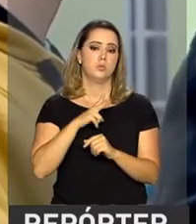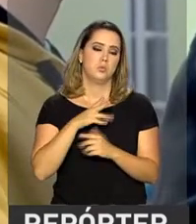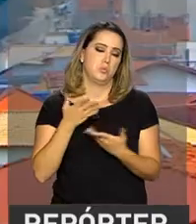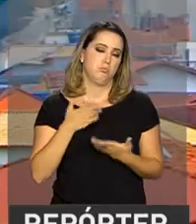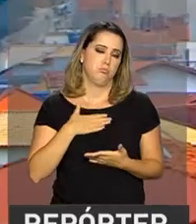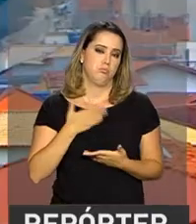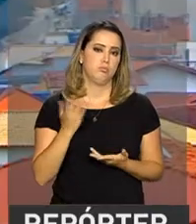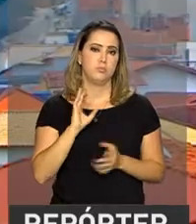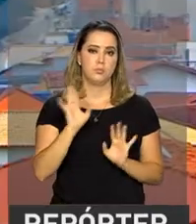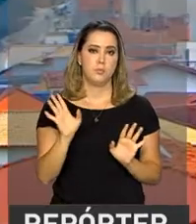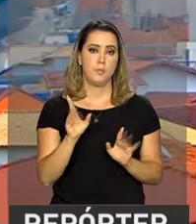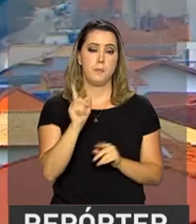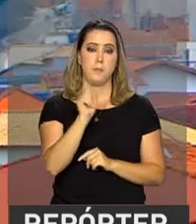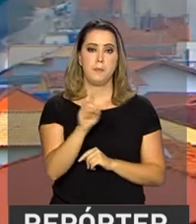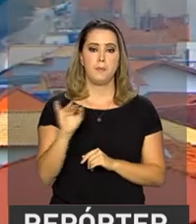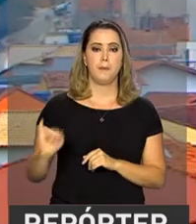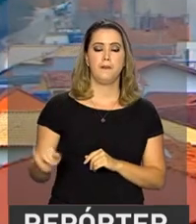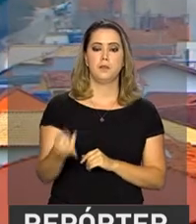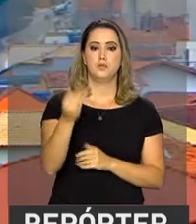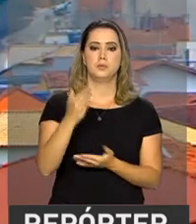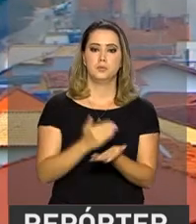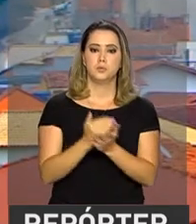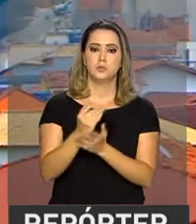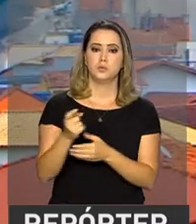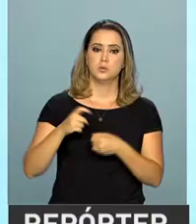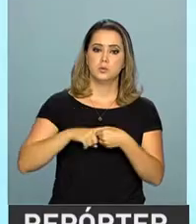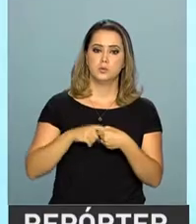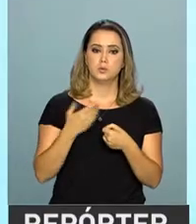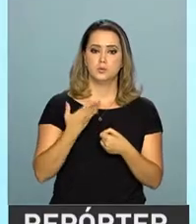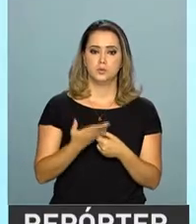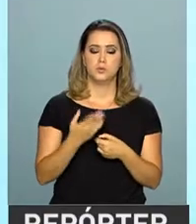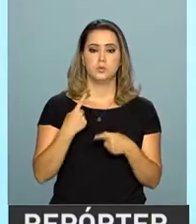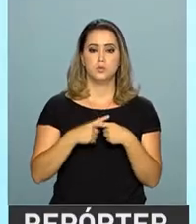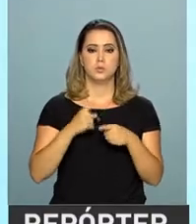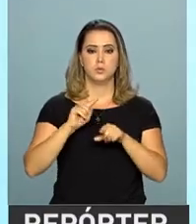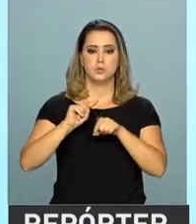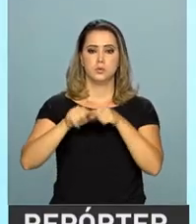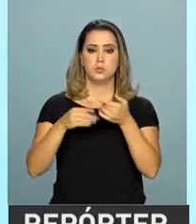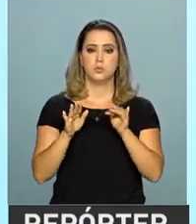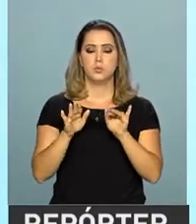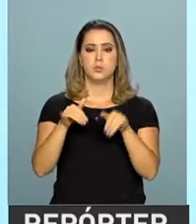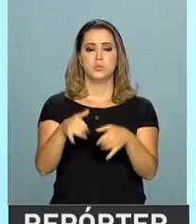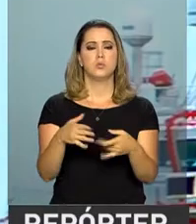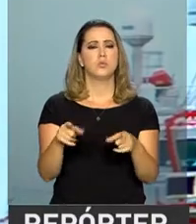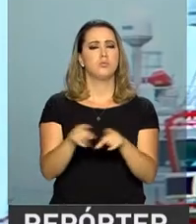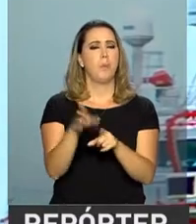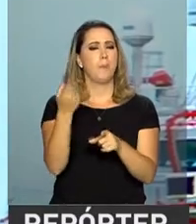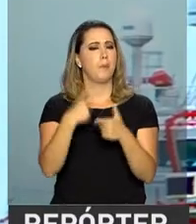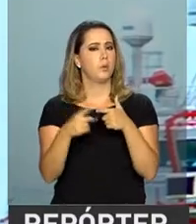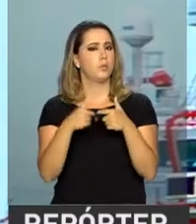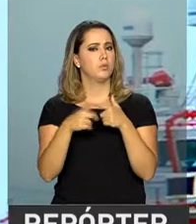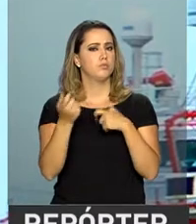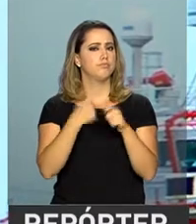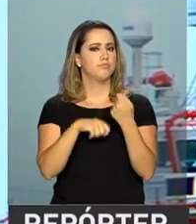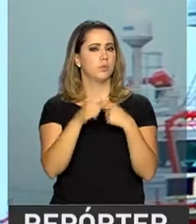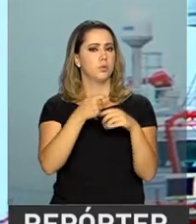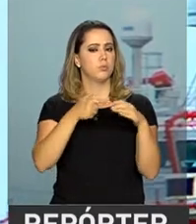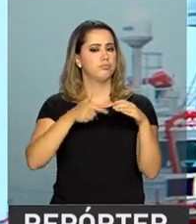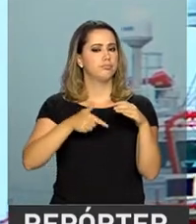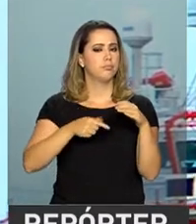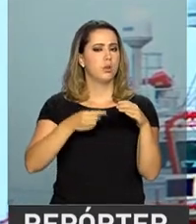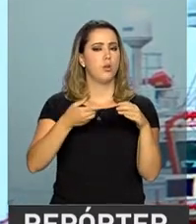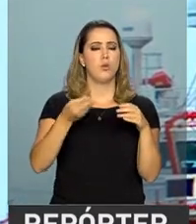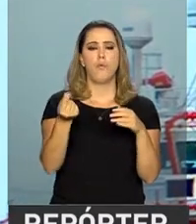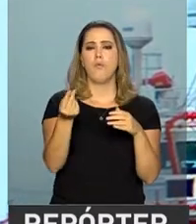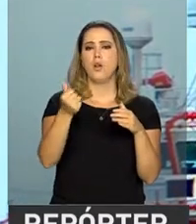meu e as oportunidades começam a voltar isso depois da crise do setor que derrubou os preços do barril do petróleo